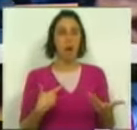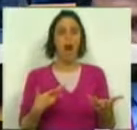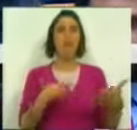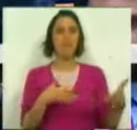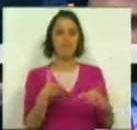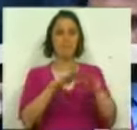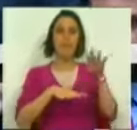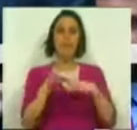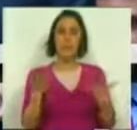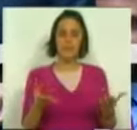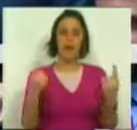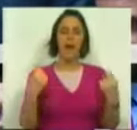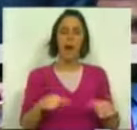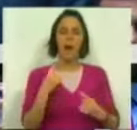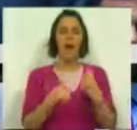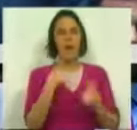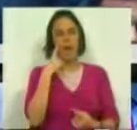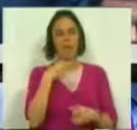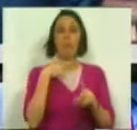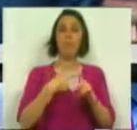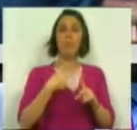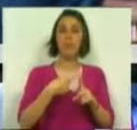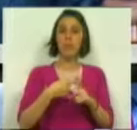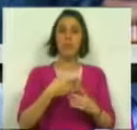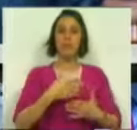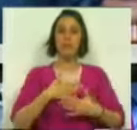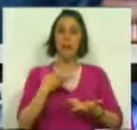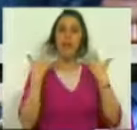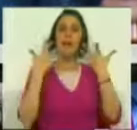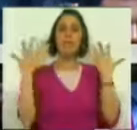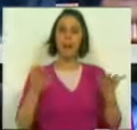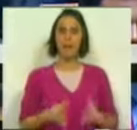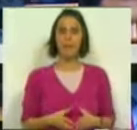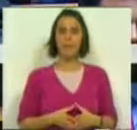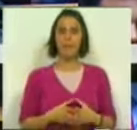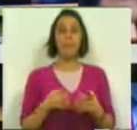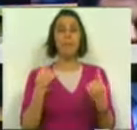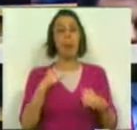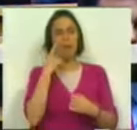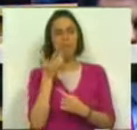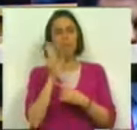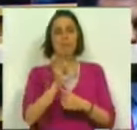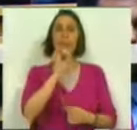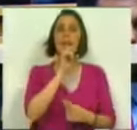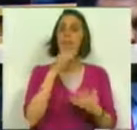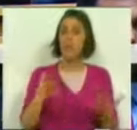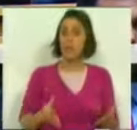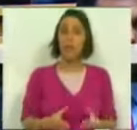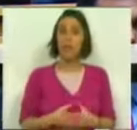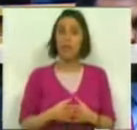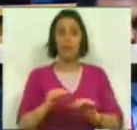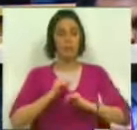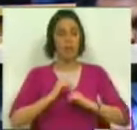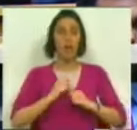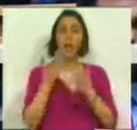trilhar, há alguns sinais positivos que nos devem animar. E há demonstrações de capacidade